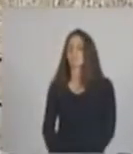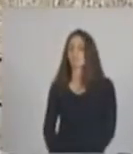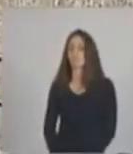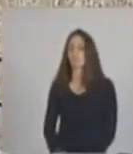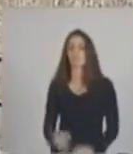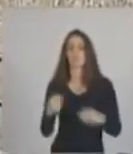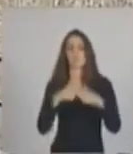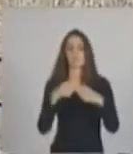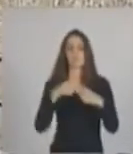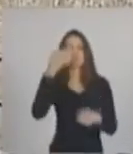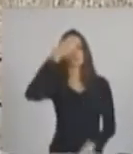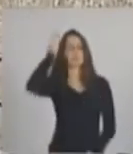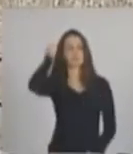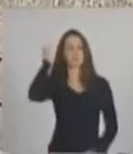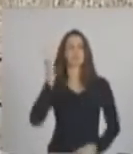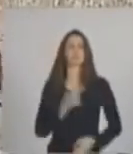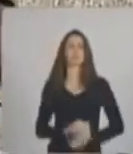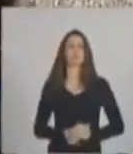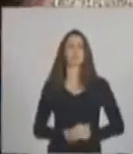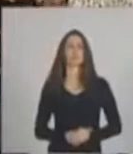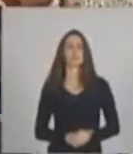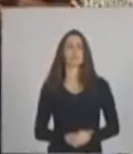Hércules.